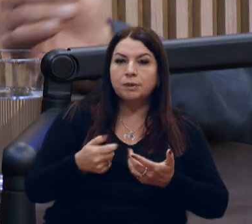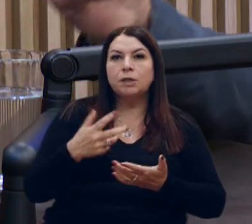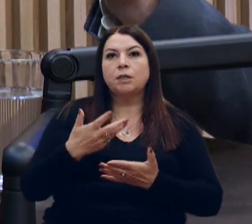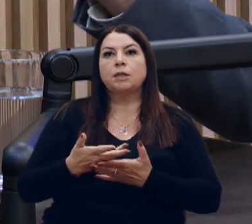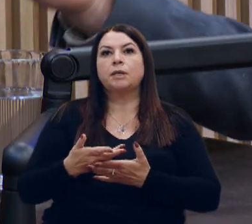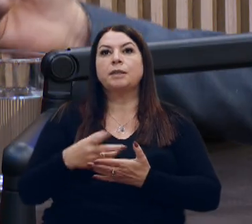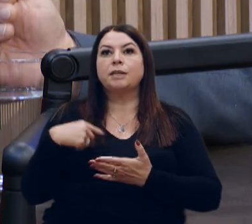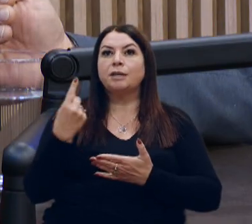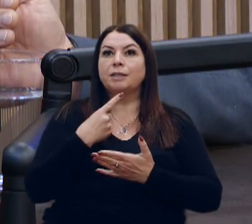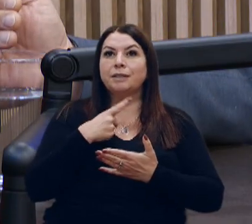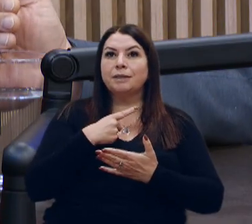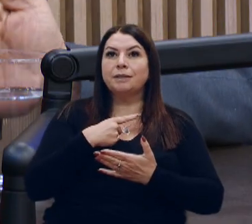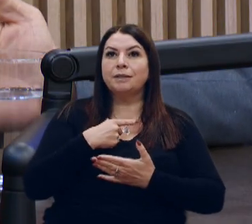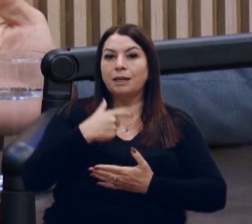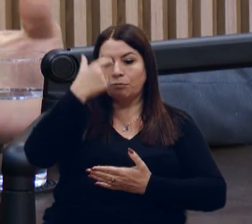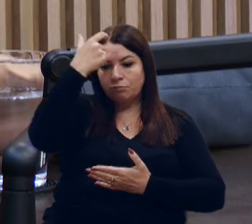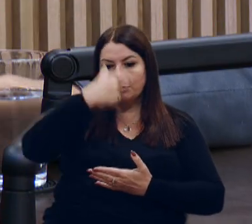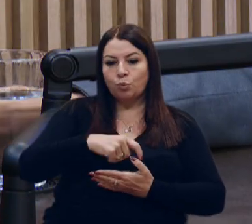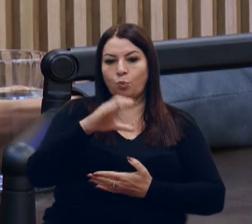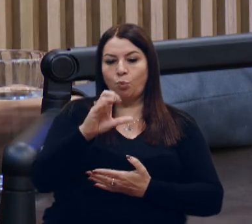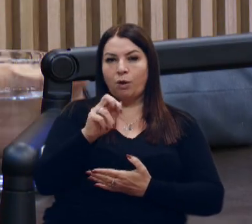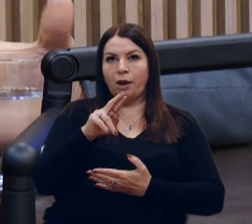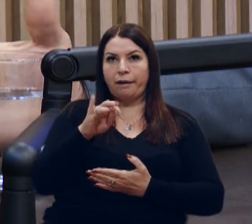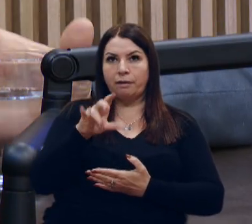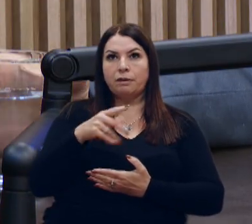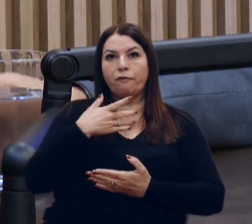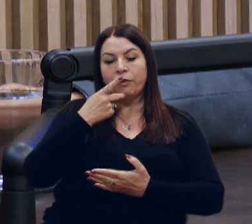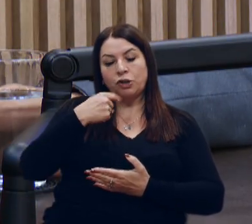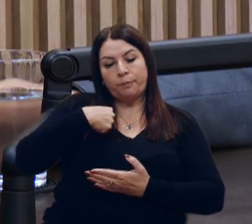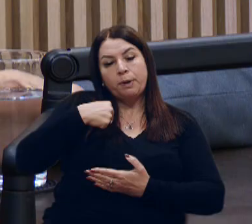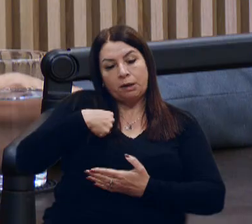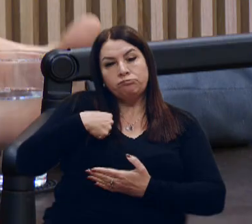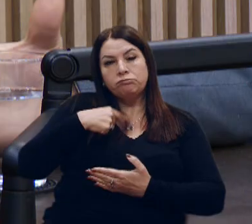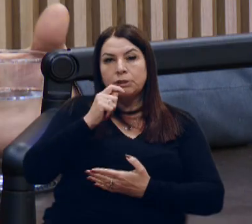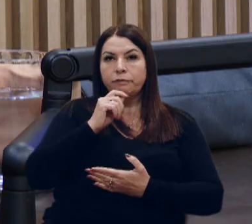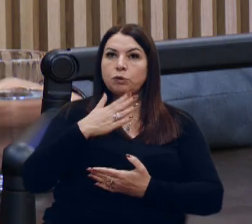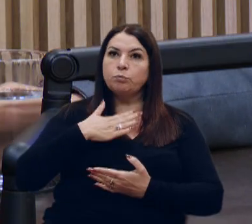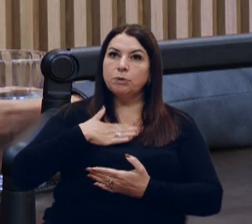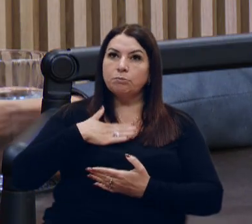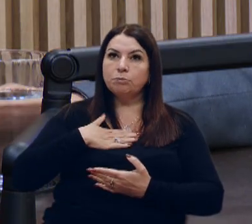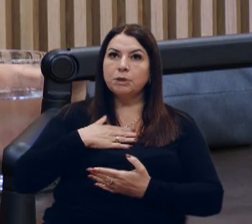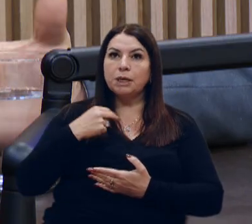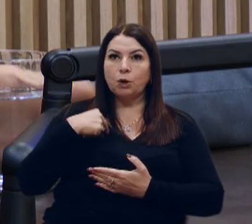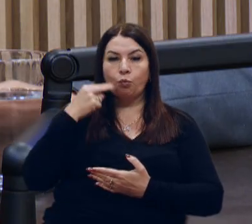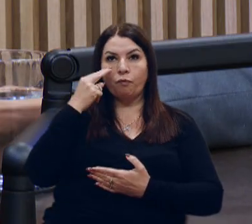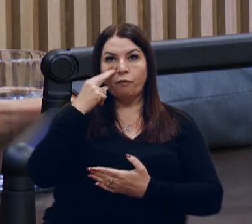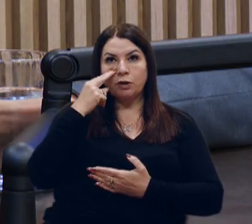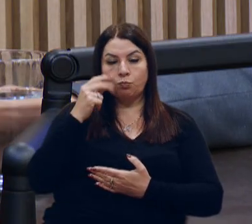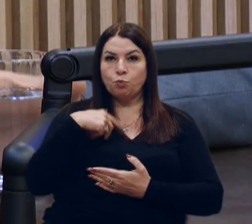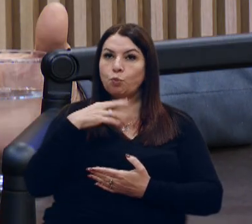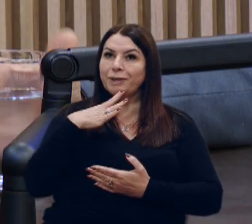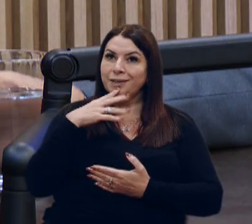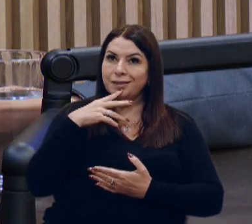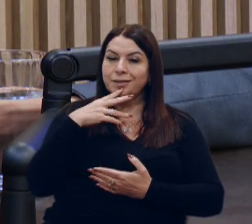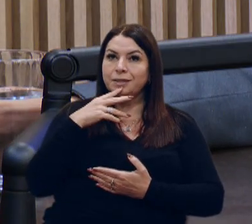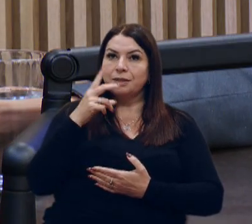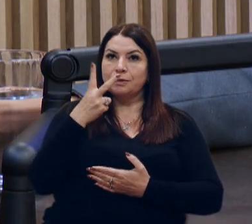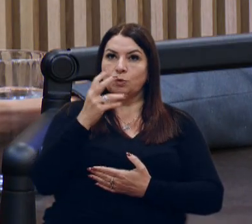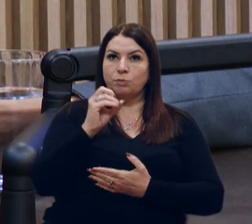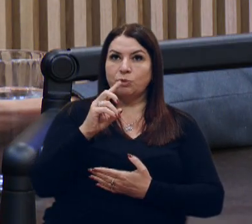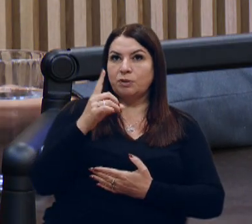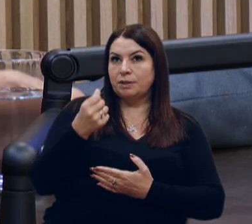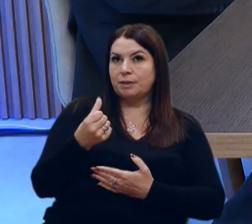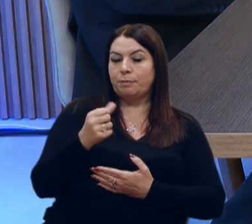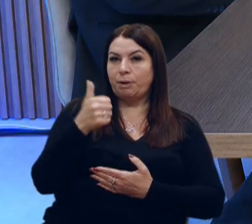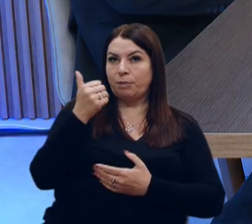como a gente tem um caráter, por exemplo, eu vou falar de mim, né? A entrevista é comigo, o Fantinel. Quem conhece o Fantinel desde 2016,